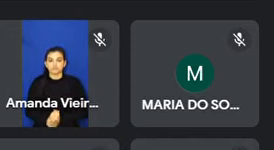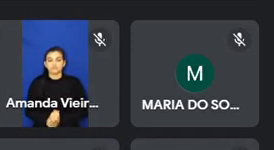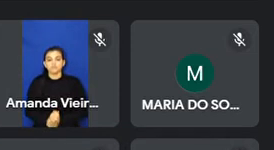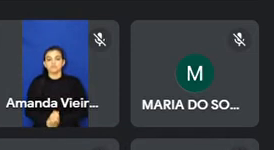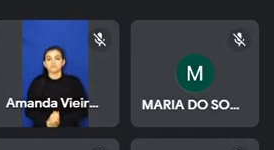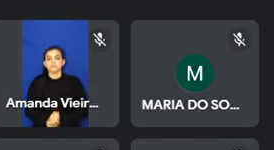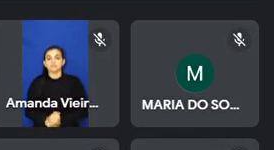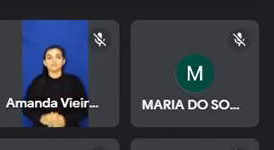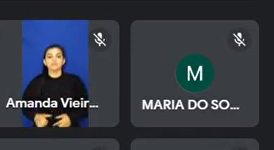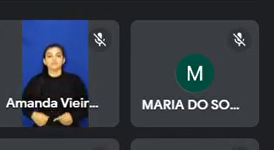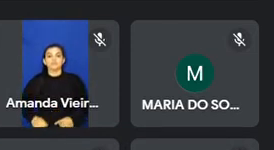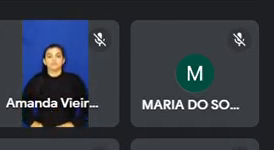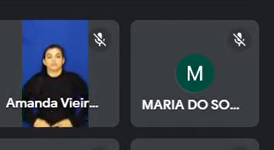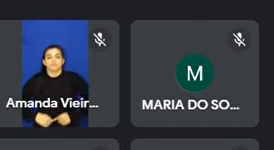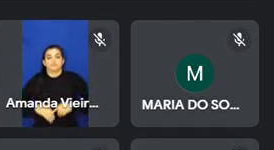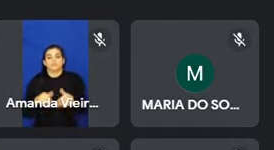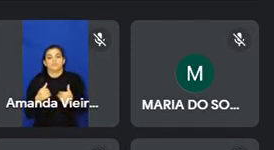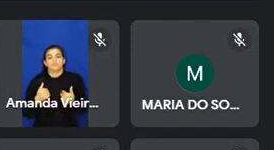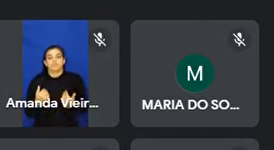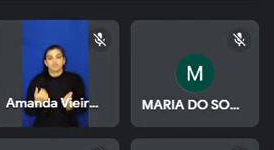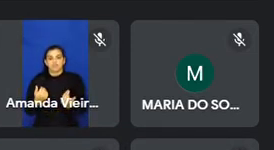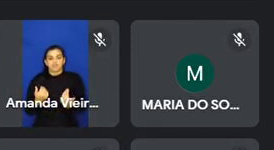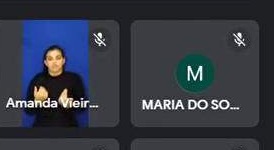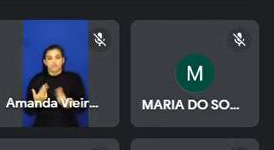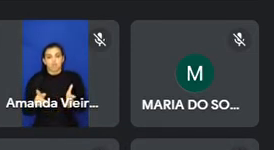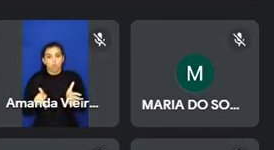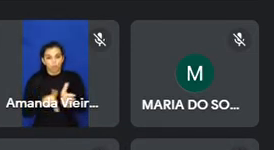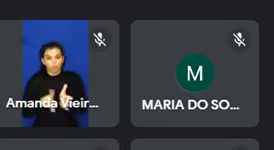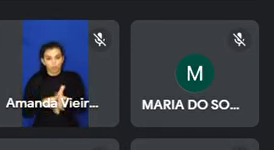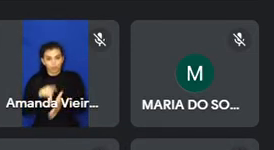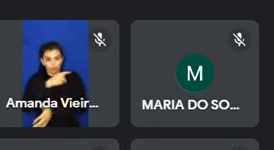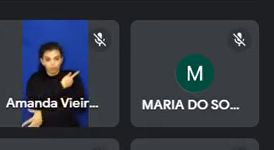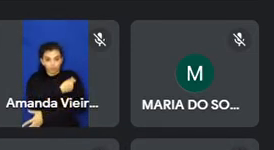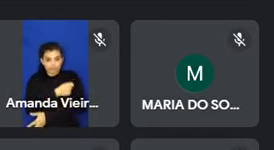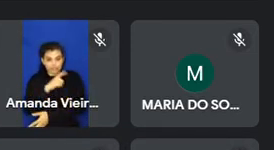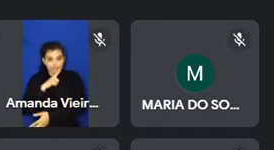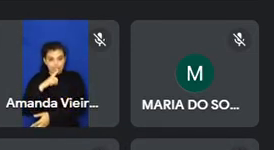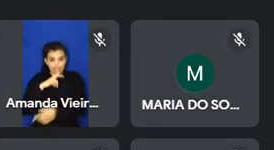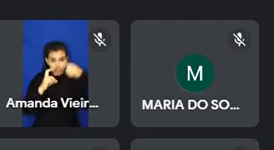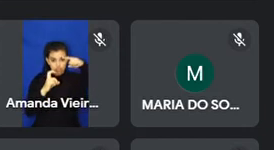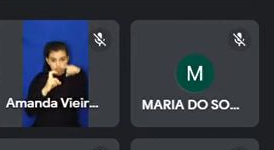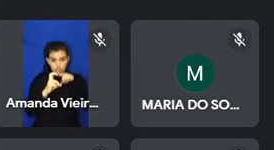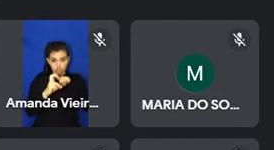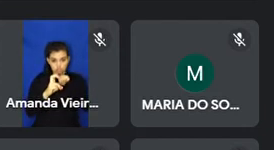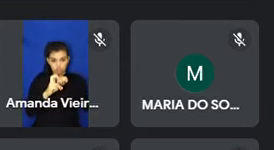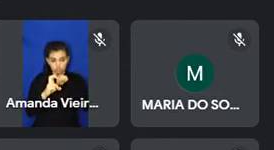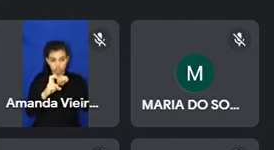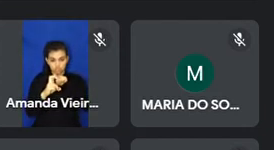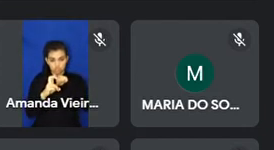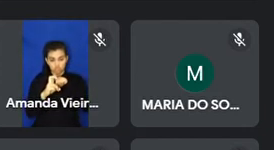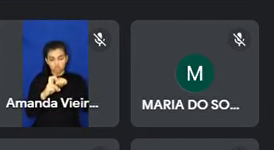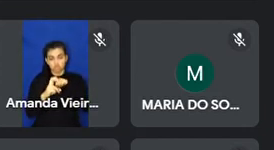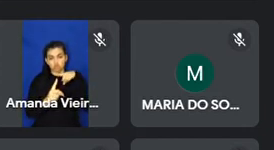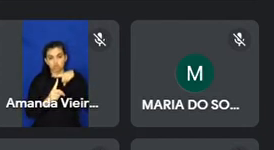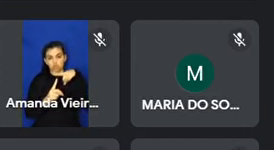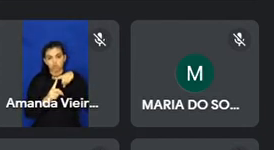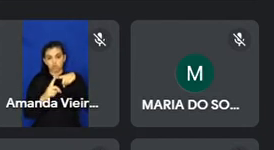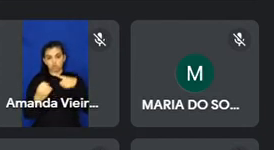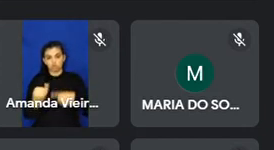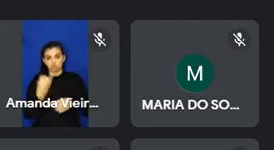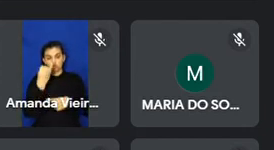Então, dessas vacinas, a gente tem 5 tipos principais de vacinas, né? A vacina de organismo normal,